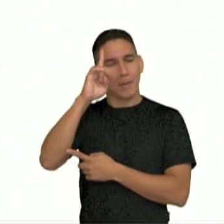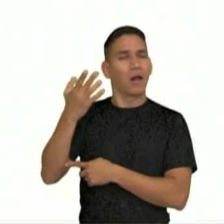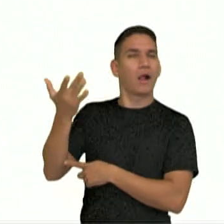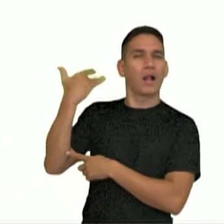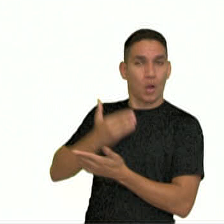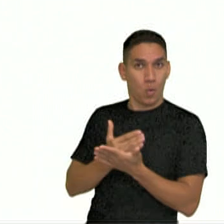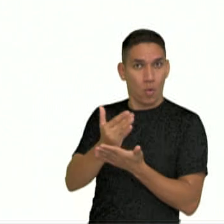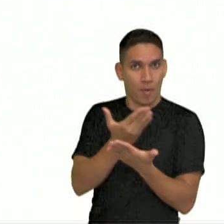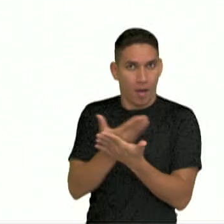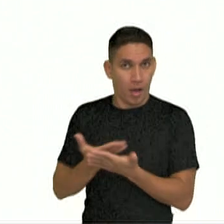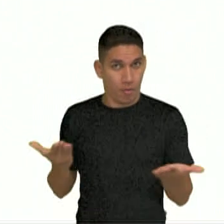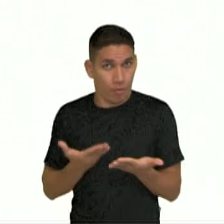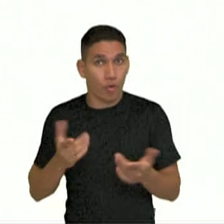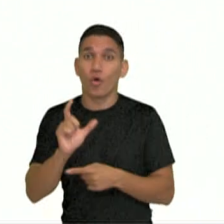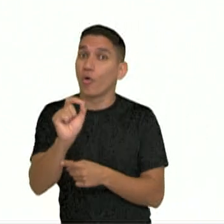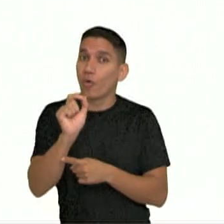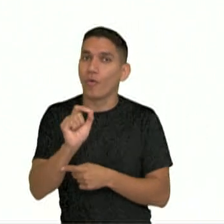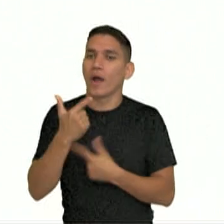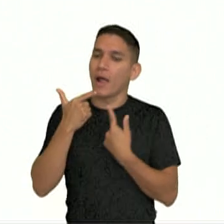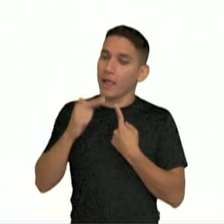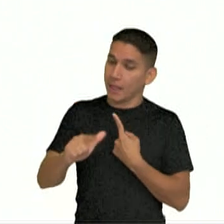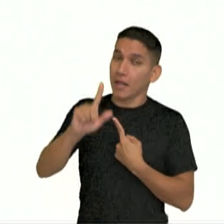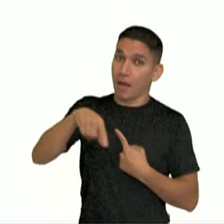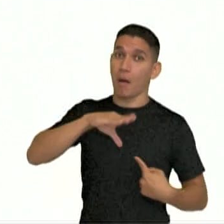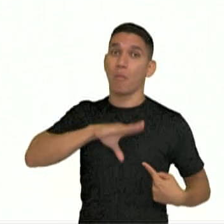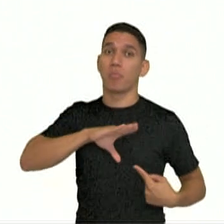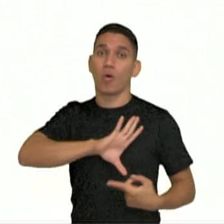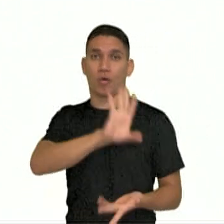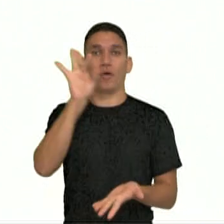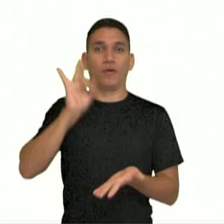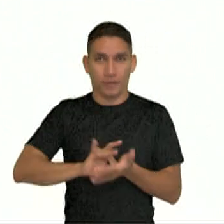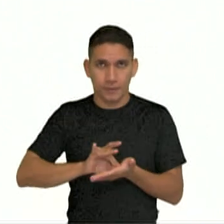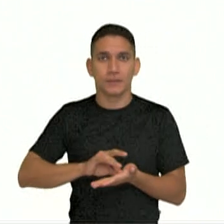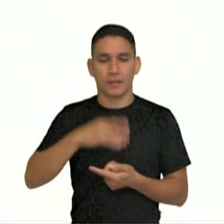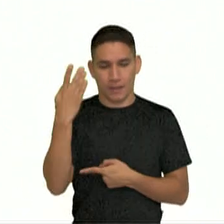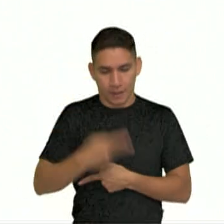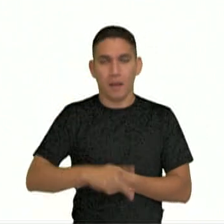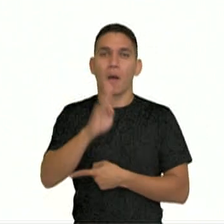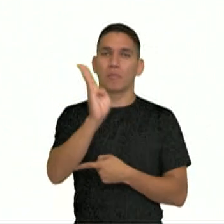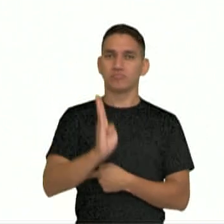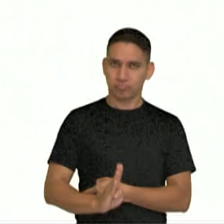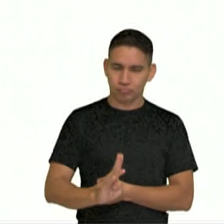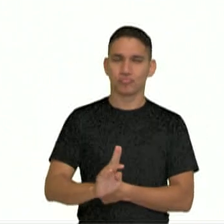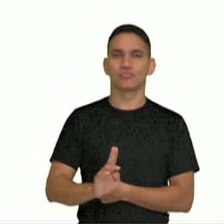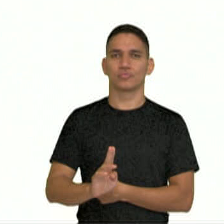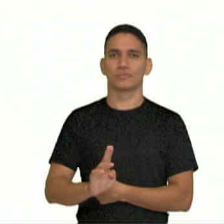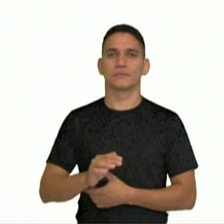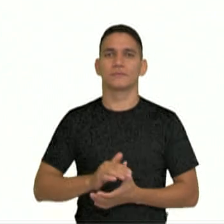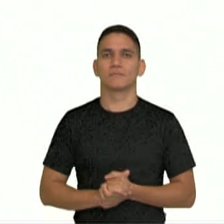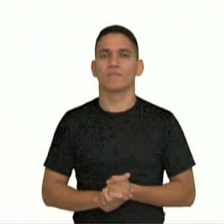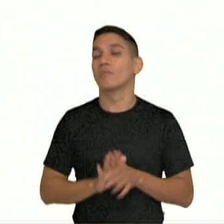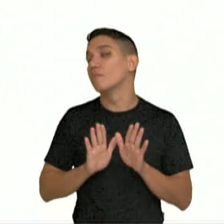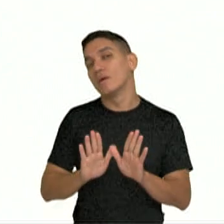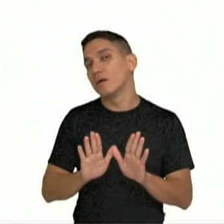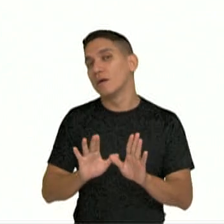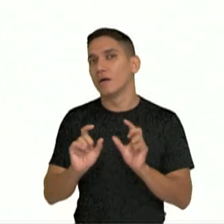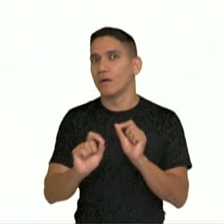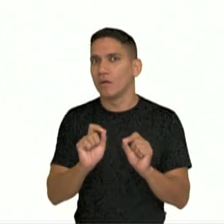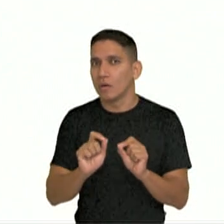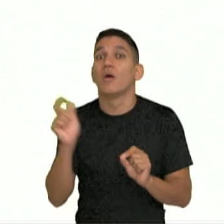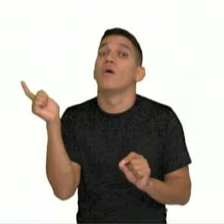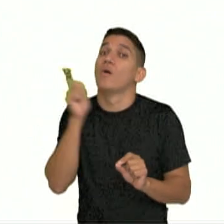aula de hoje? Né, que a gente tem a língua portuguesa, né, o português que a gente utiliza em nosso país, mas que